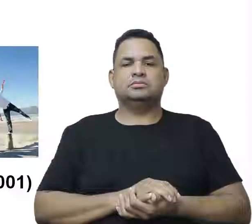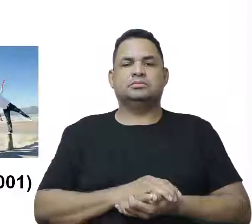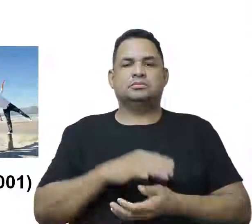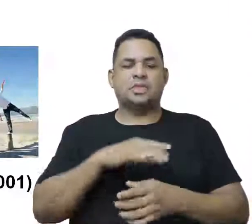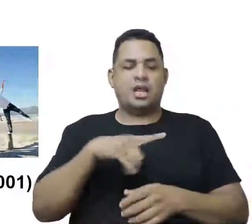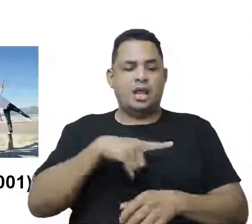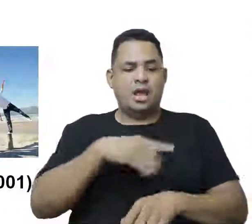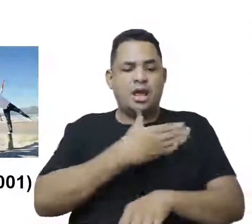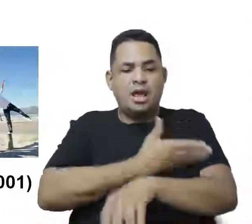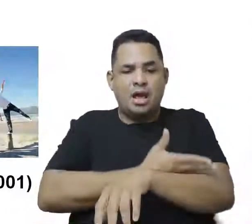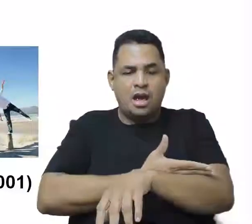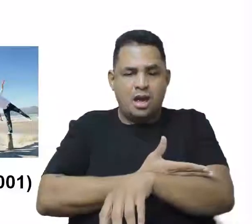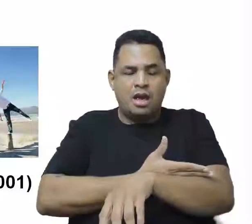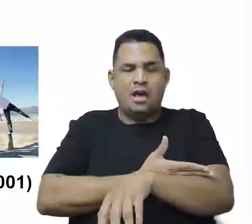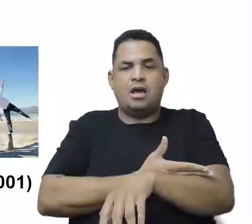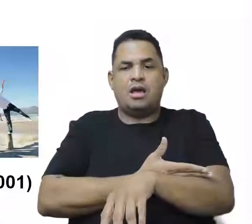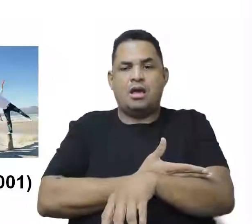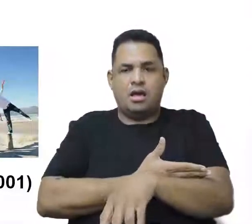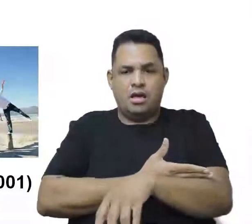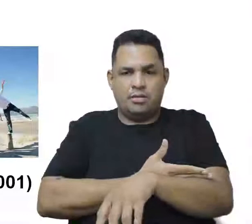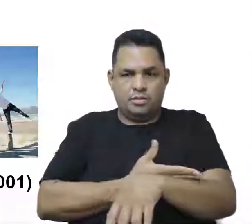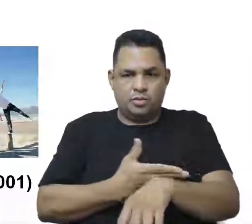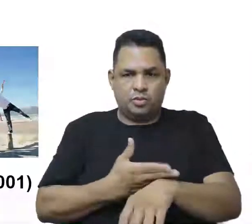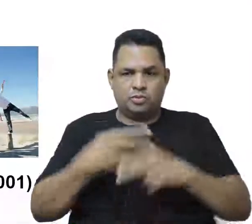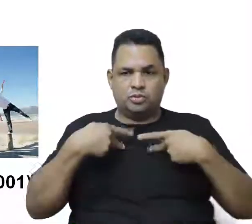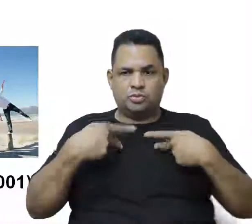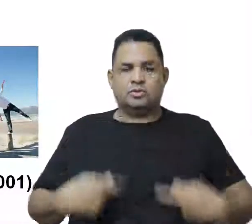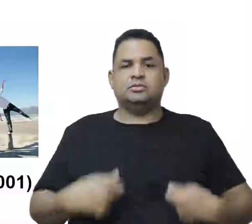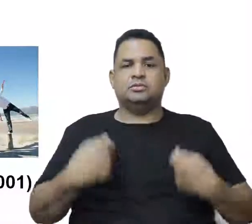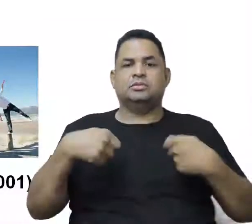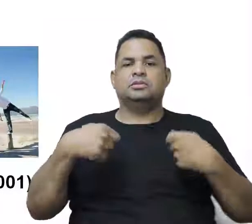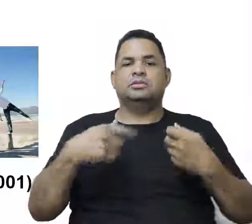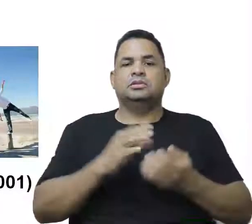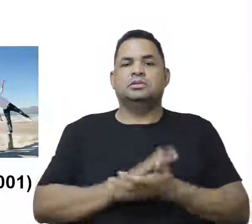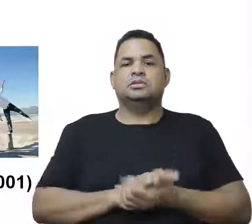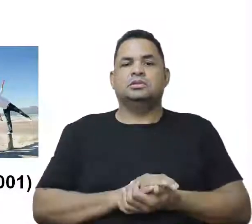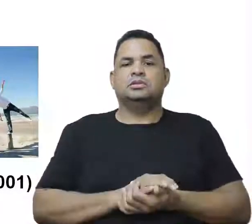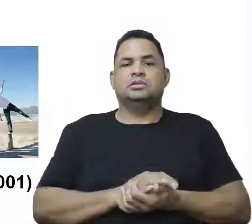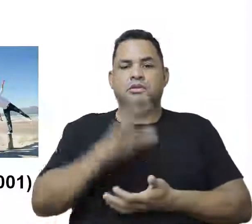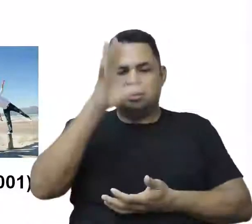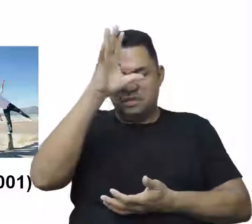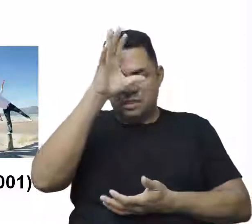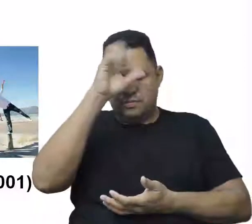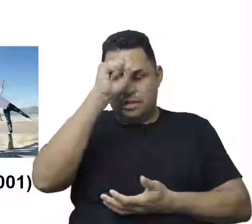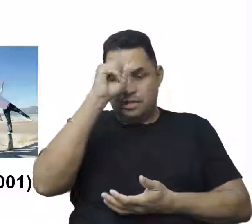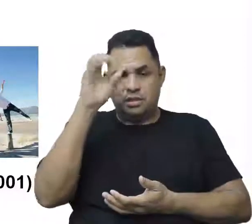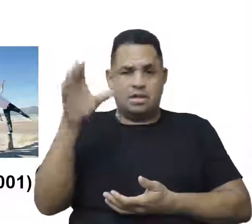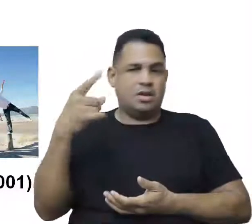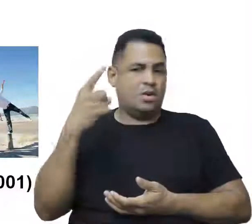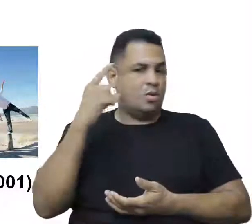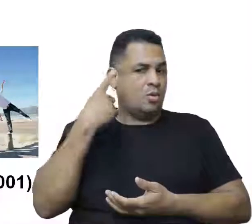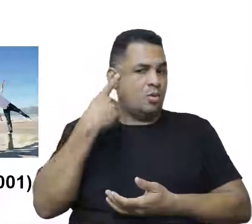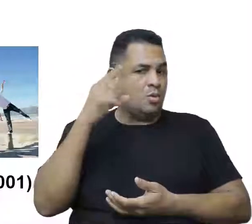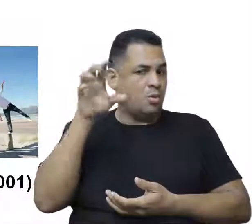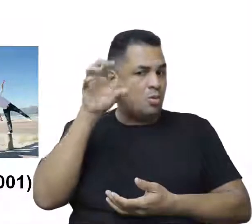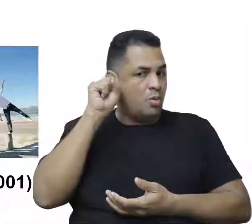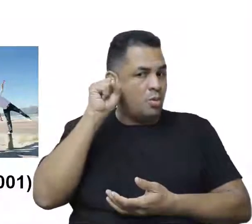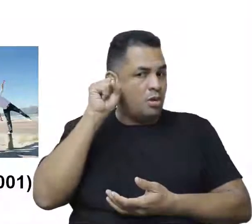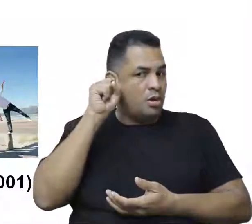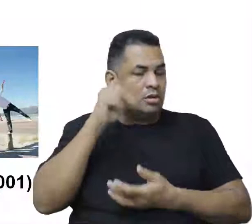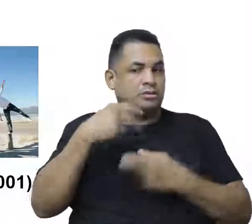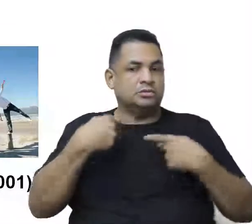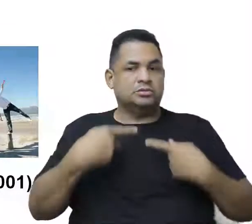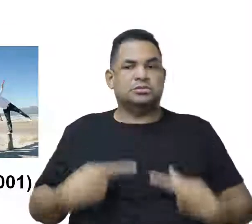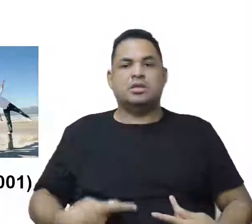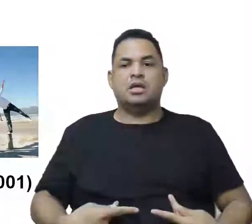os hábitos corporais que vão ser necessários, você tem que aprender a ouvir os sinais do seu corpo,